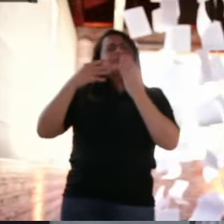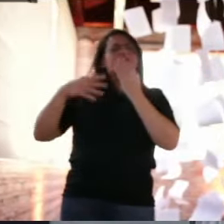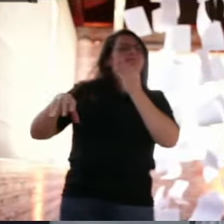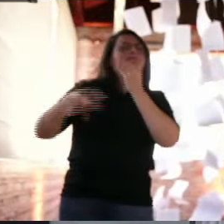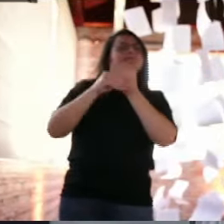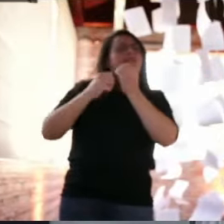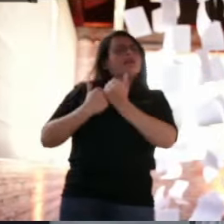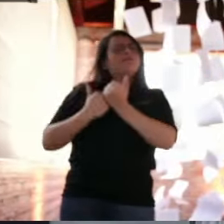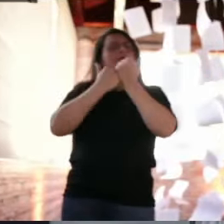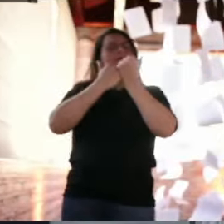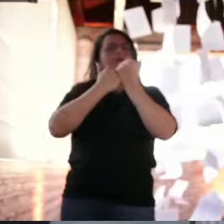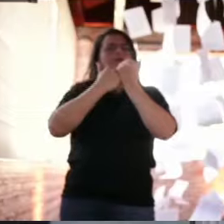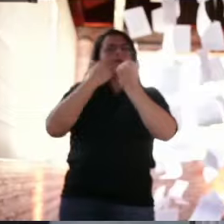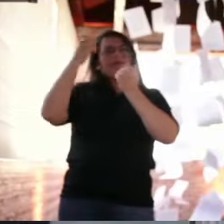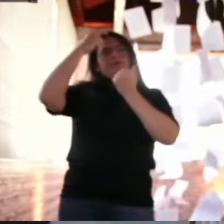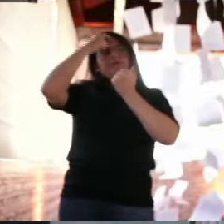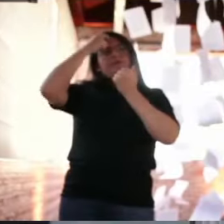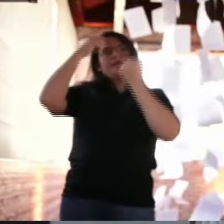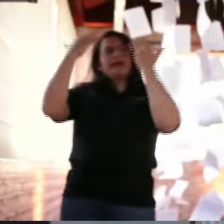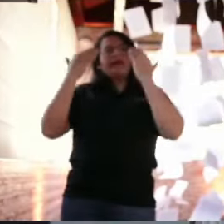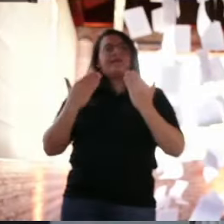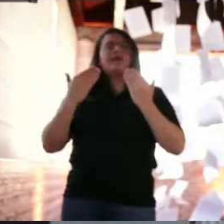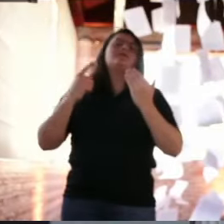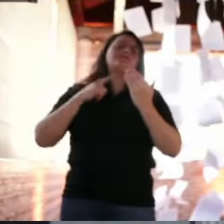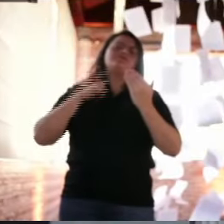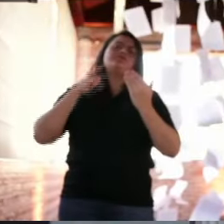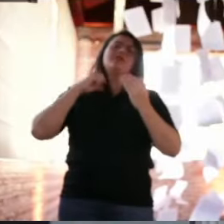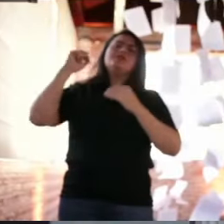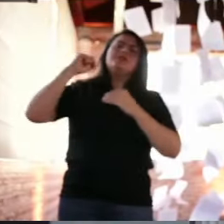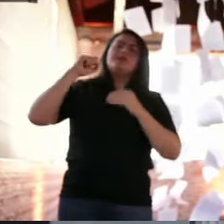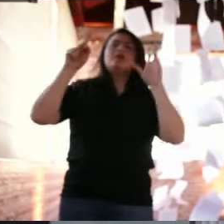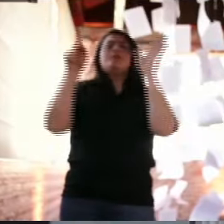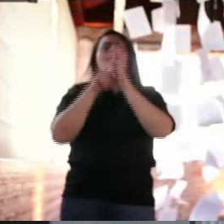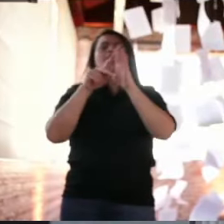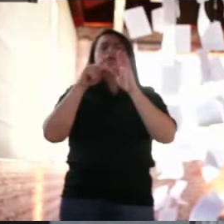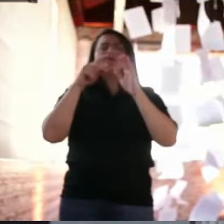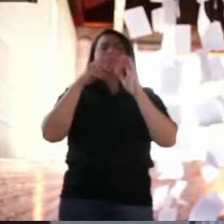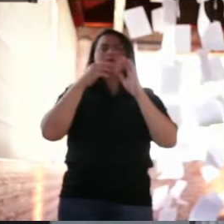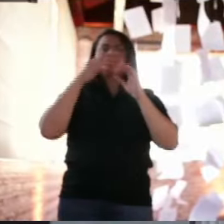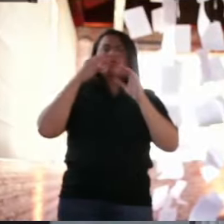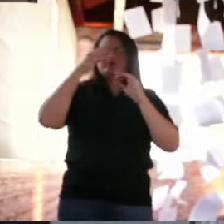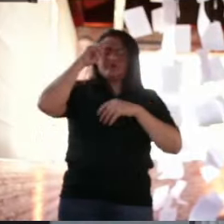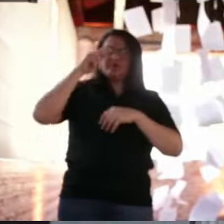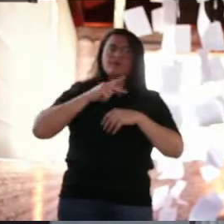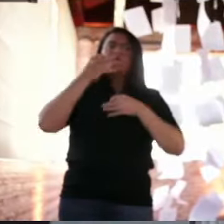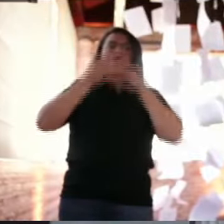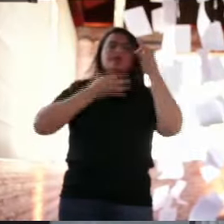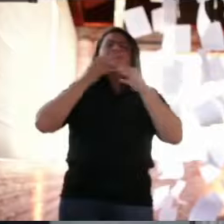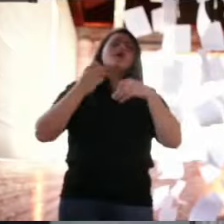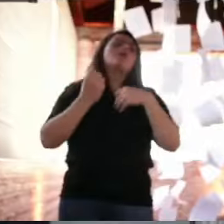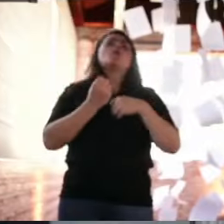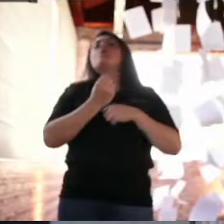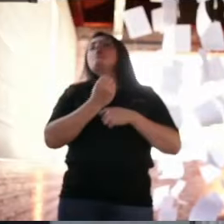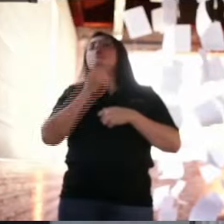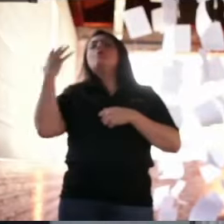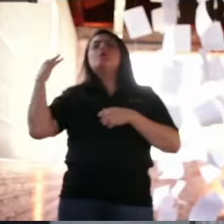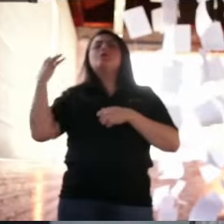está no momento de crise importante bacana de Alto crítica quantos estereótipos do Cuidado